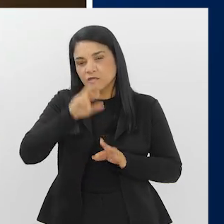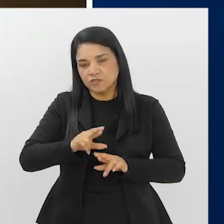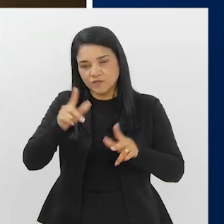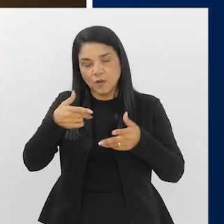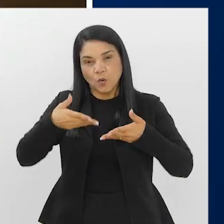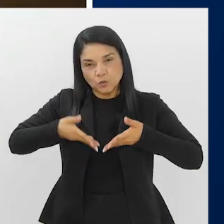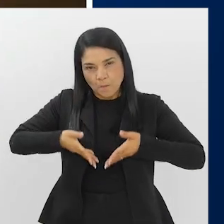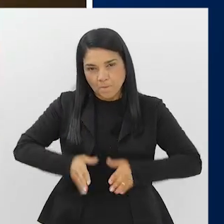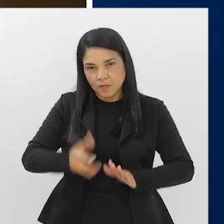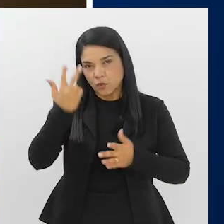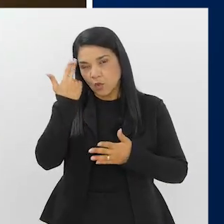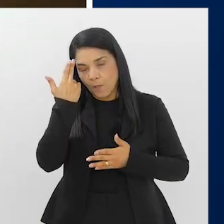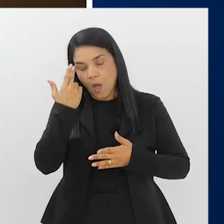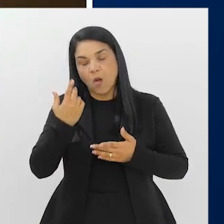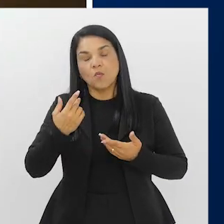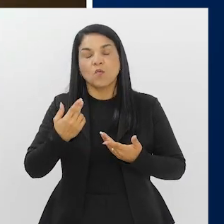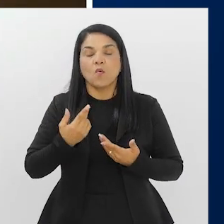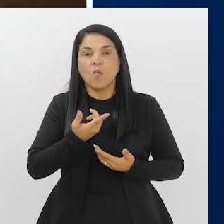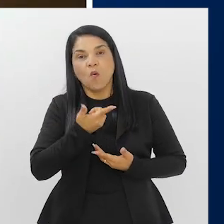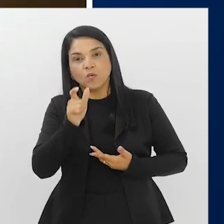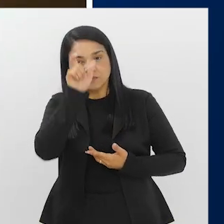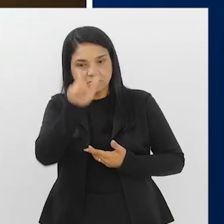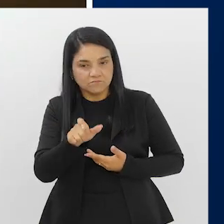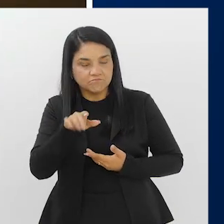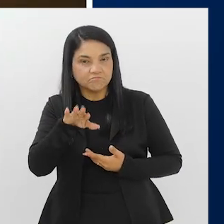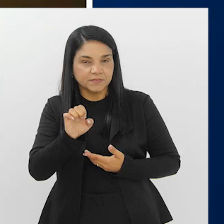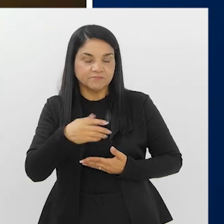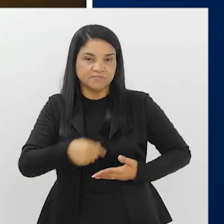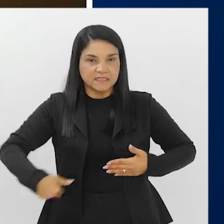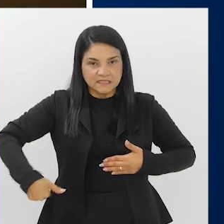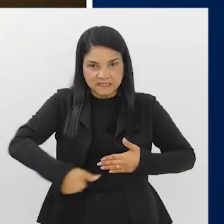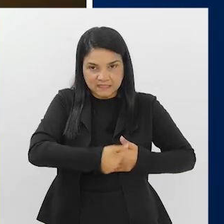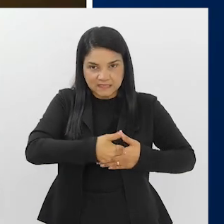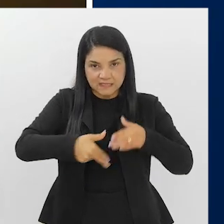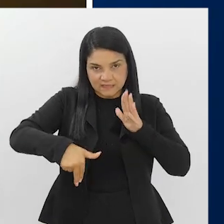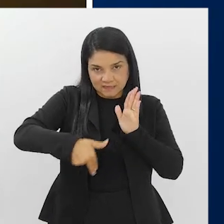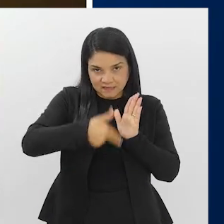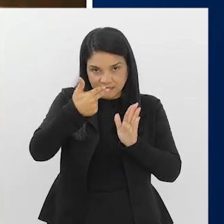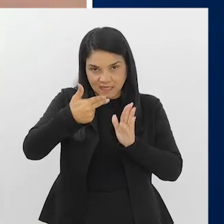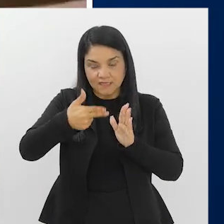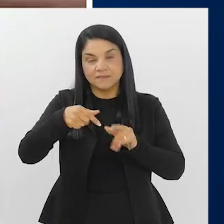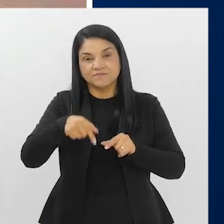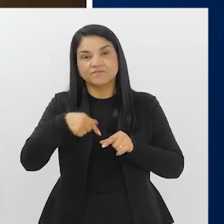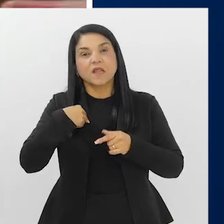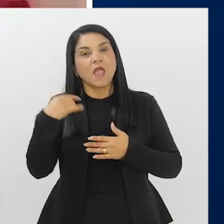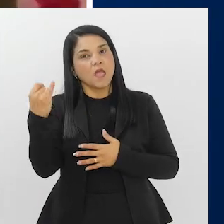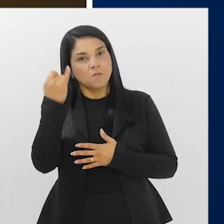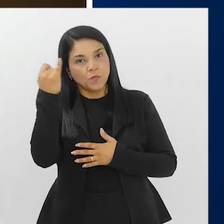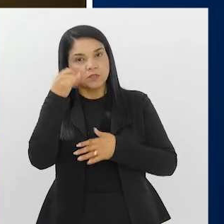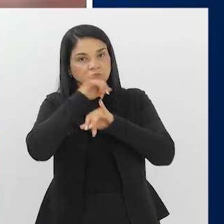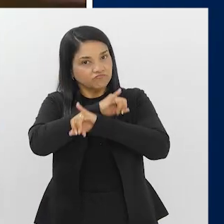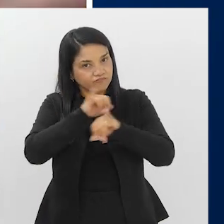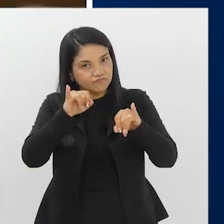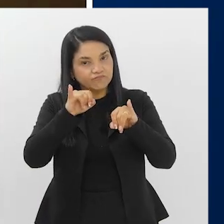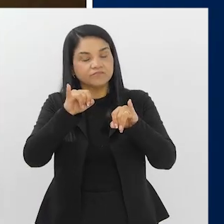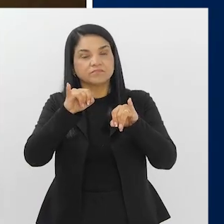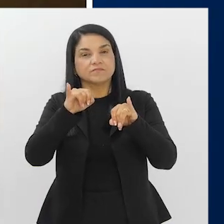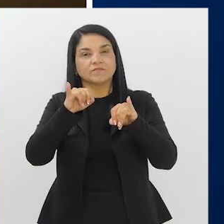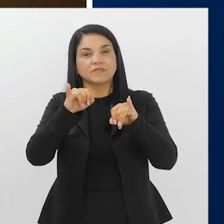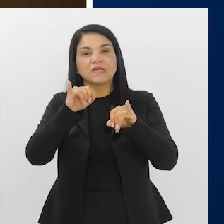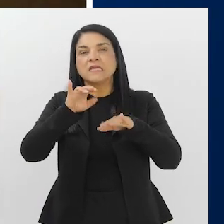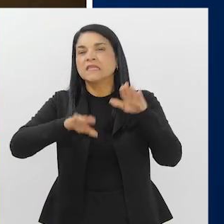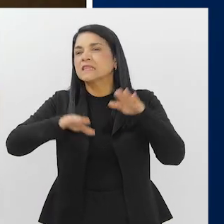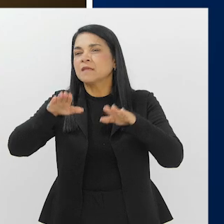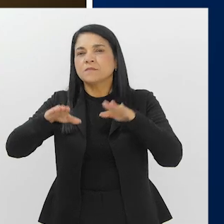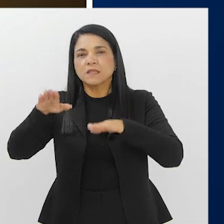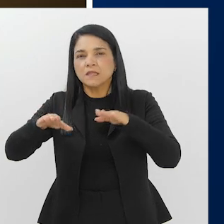vão conseguir o parto vaginal, outras vão conseguir o parto cesárea. Isso é muito importante a gente falar aqui para todo mundo que está escutando a